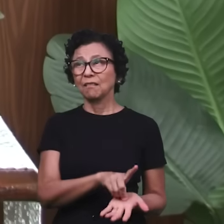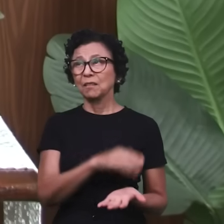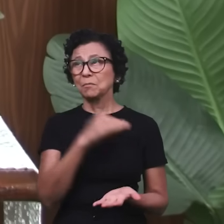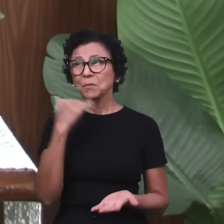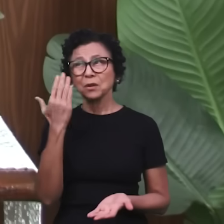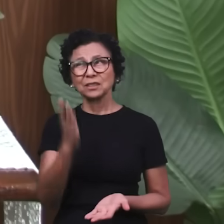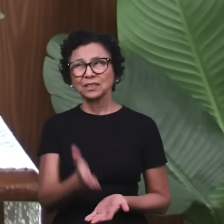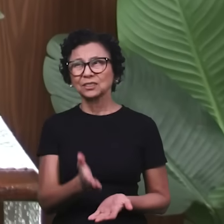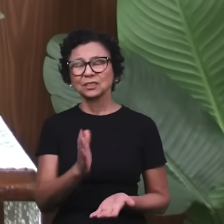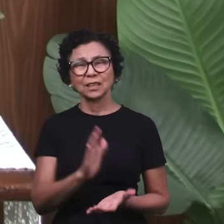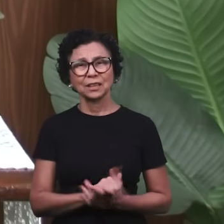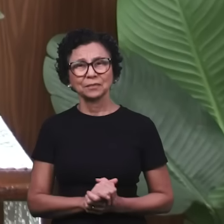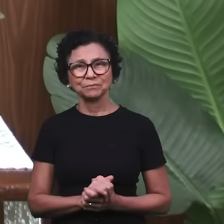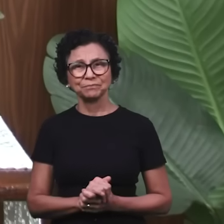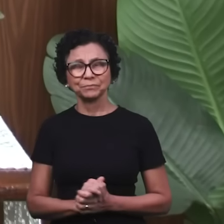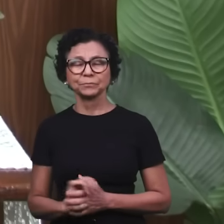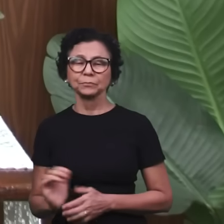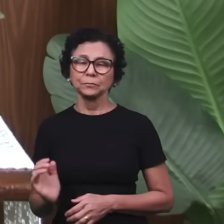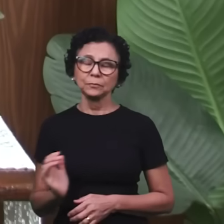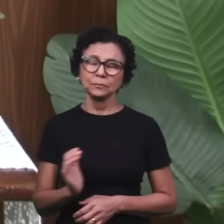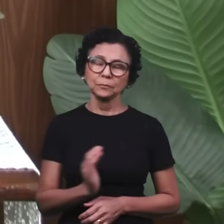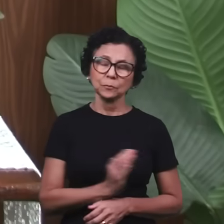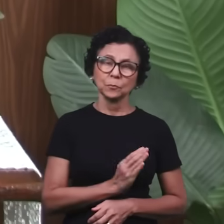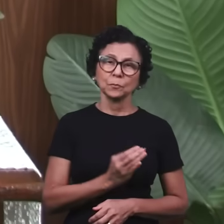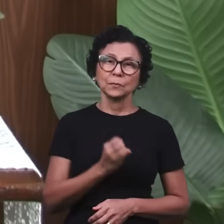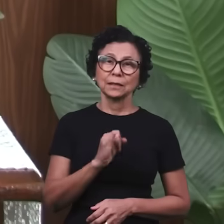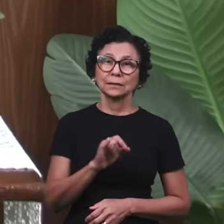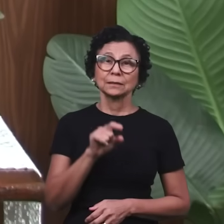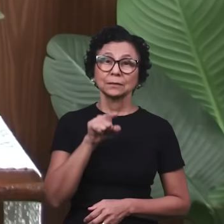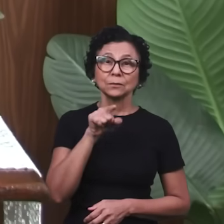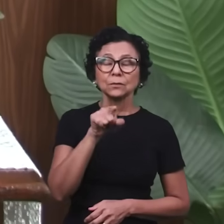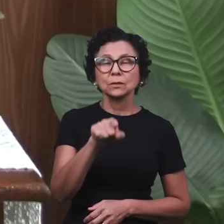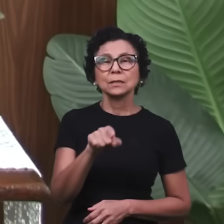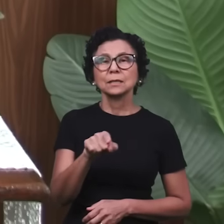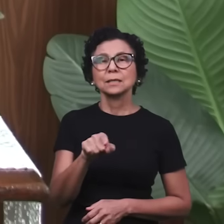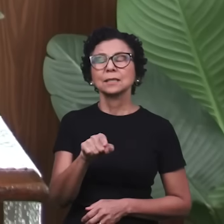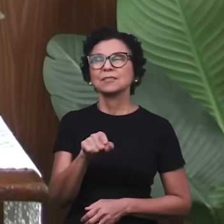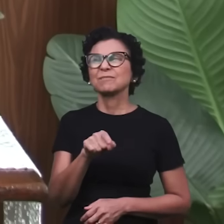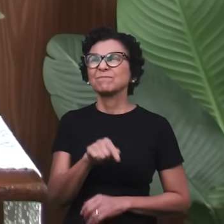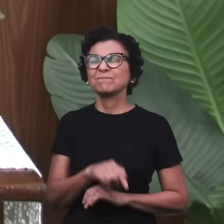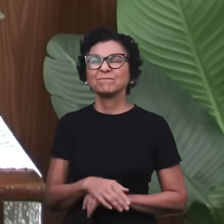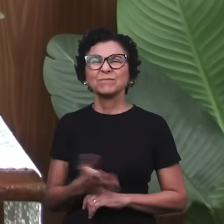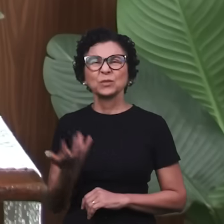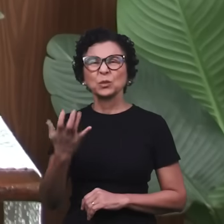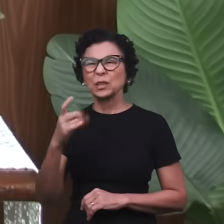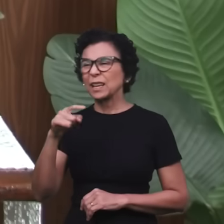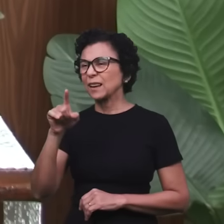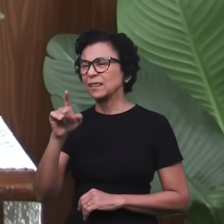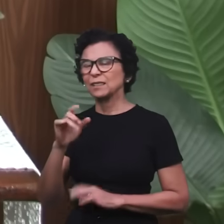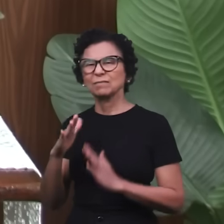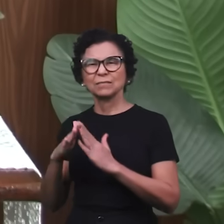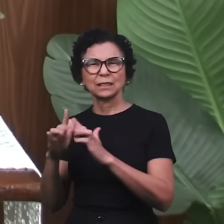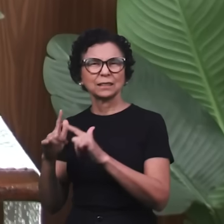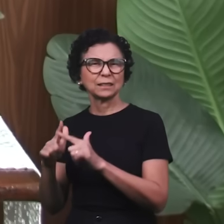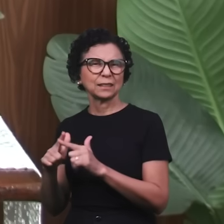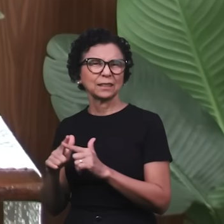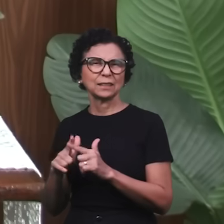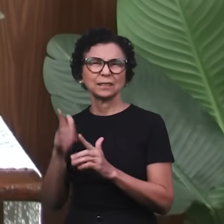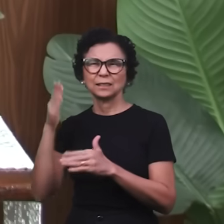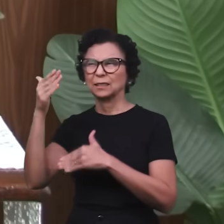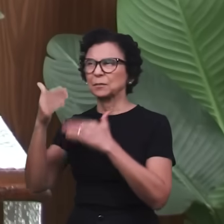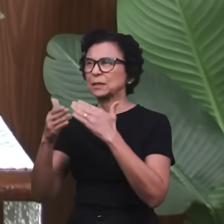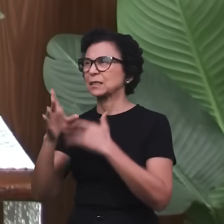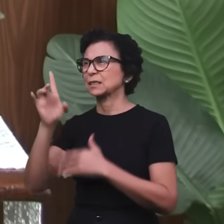te fazendo perder o desejo, a vontade de estar na presença do Senhor, seja um problema que se instalou lá na